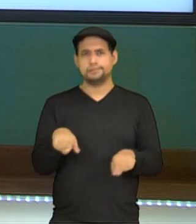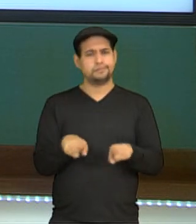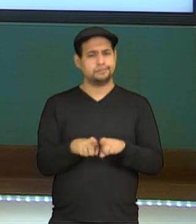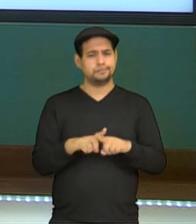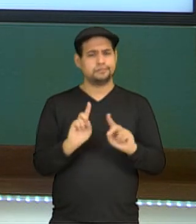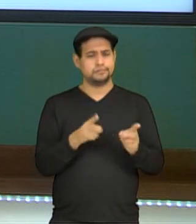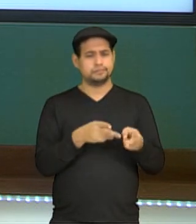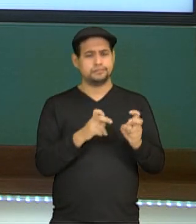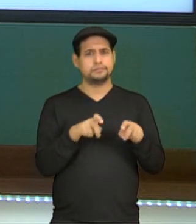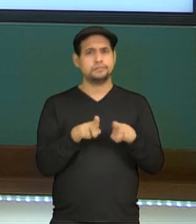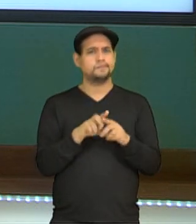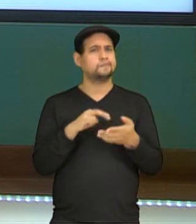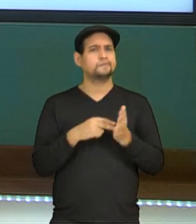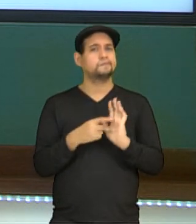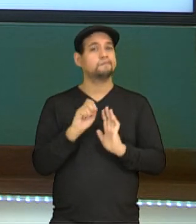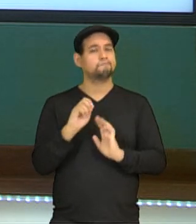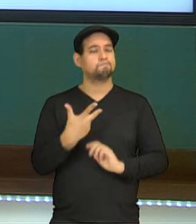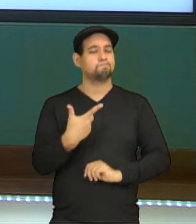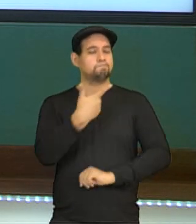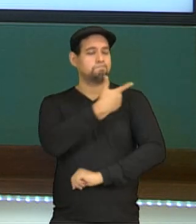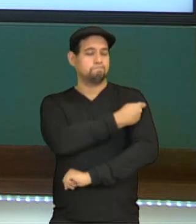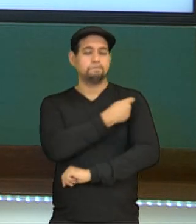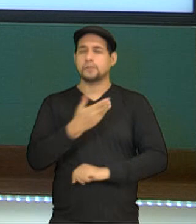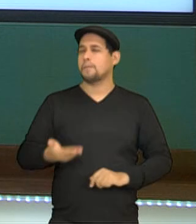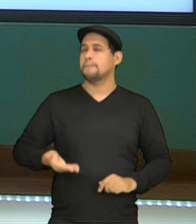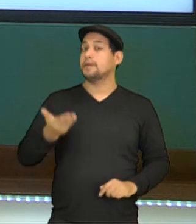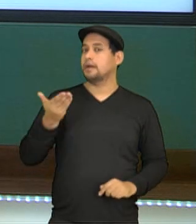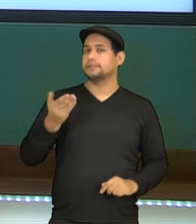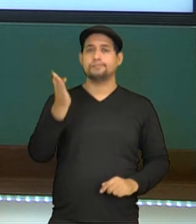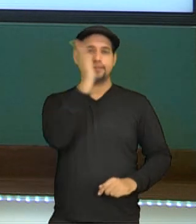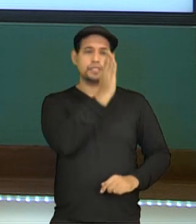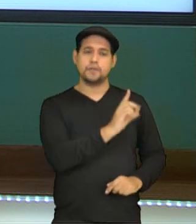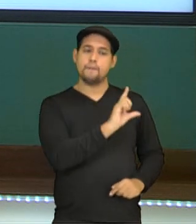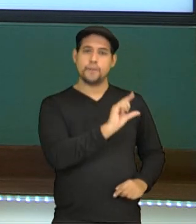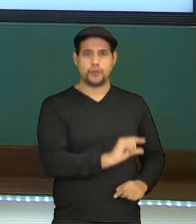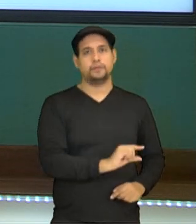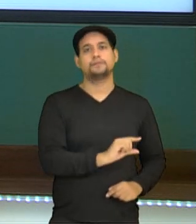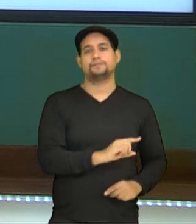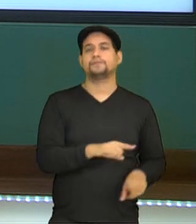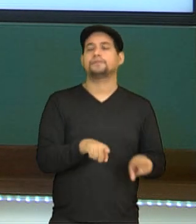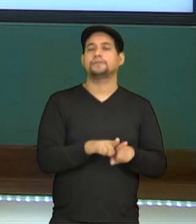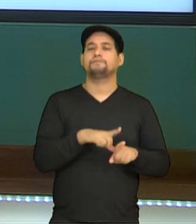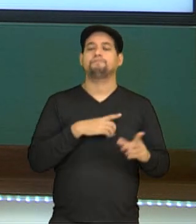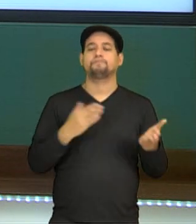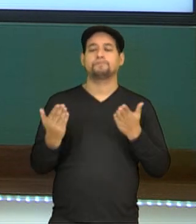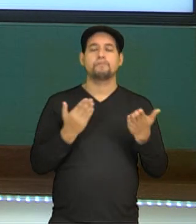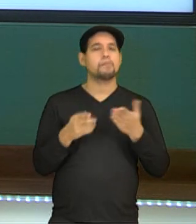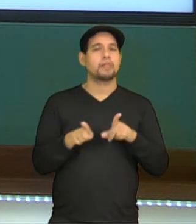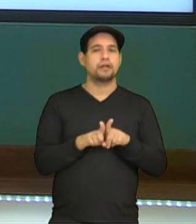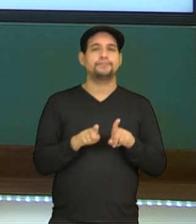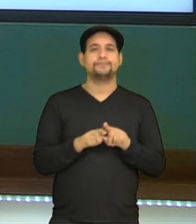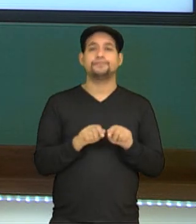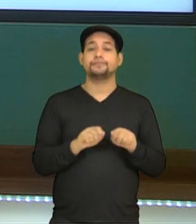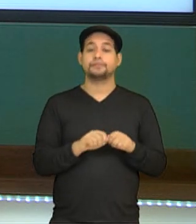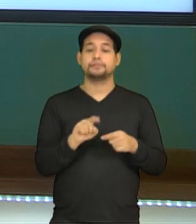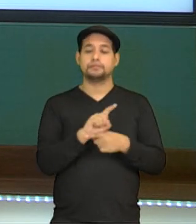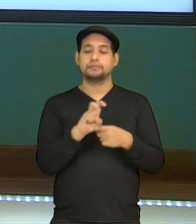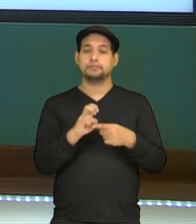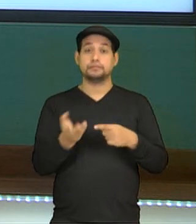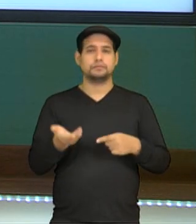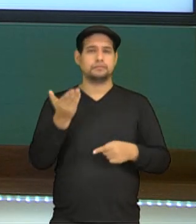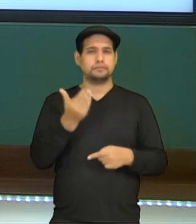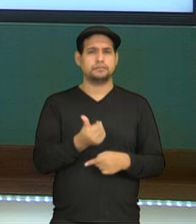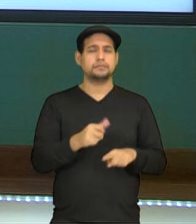gente colocou, ela vacinou mais do que o Brasil, né? Que foi ali nessa comparação que a gente fez. 15 é maior do que